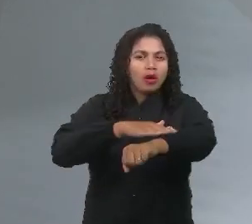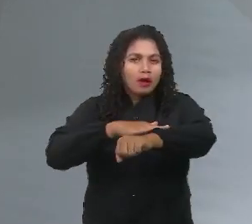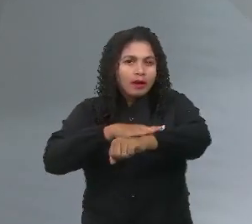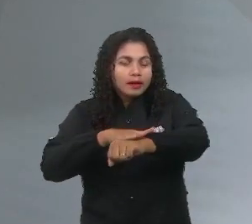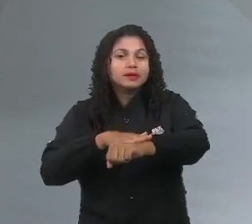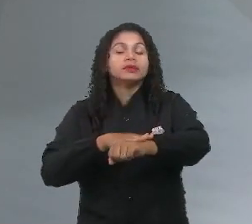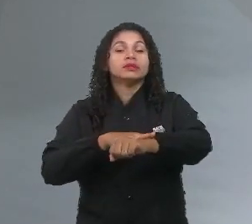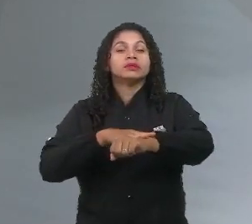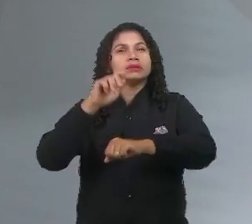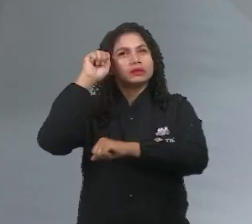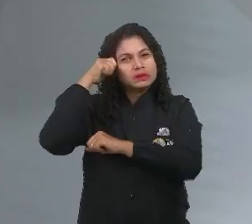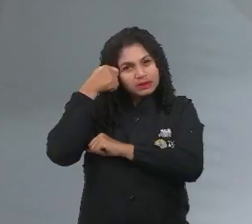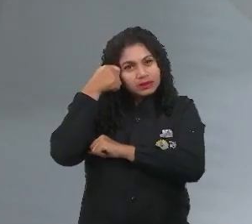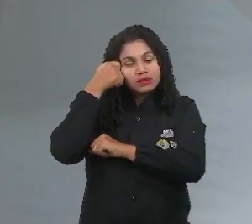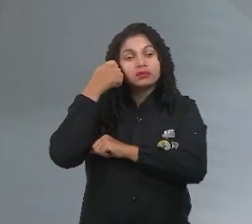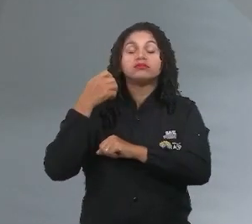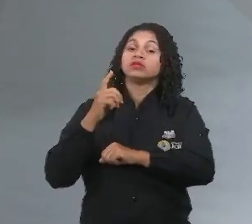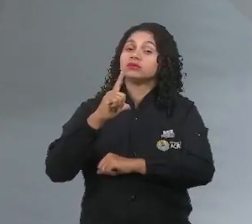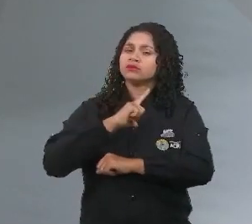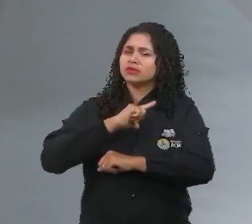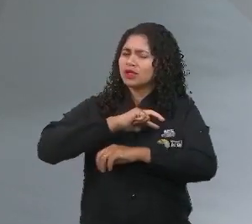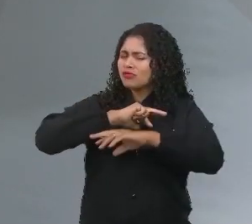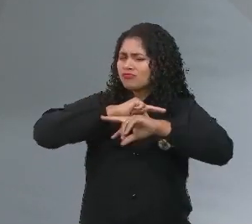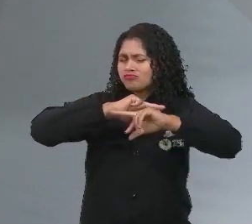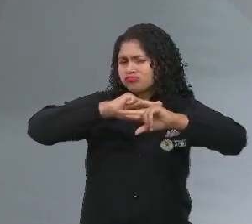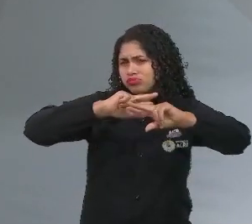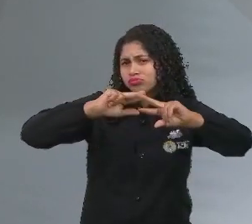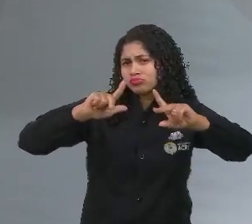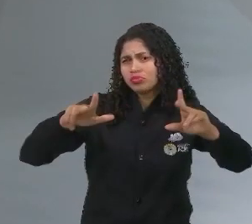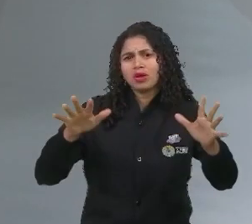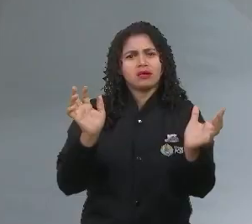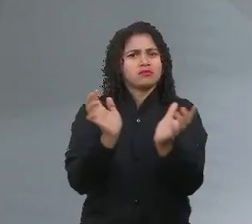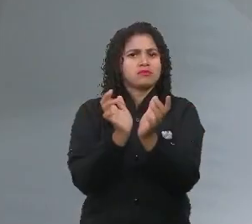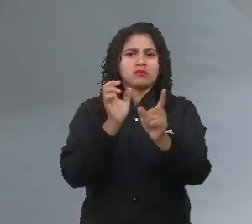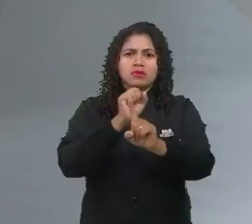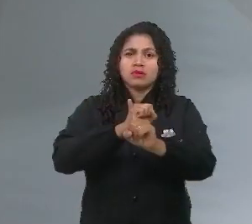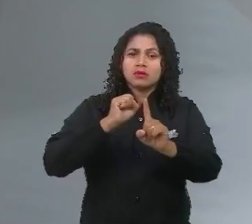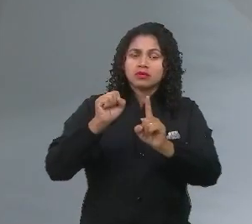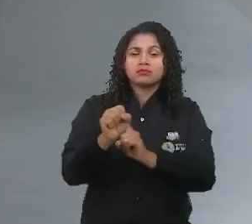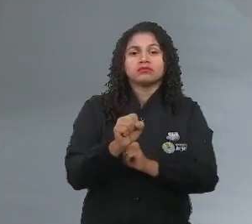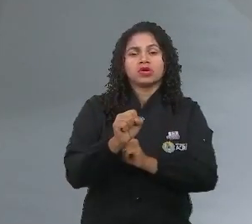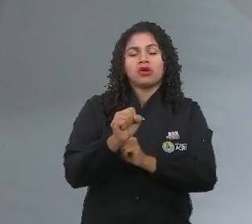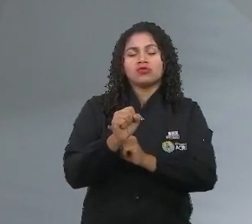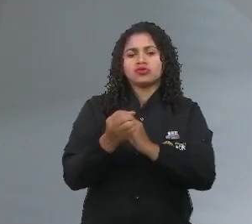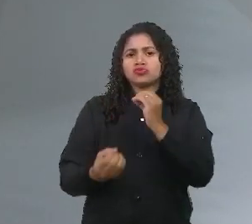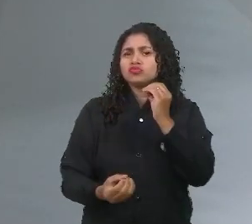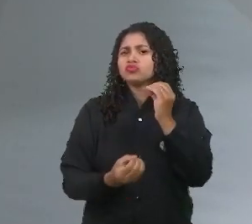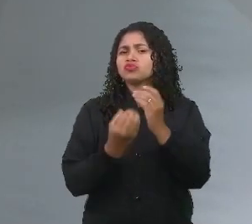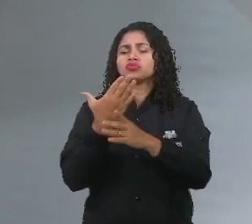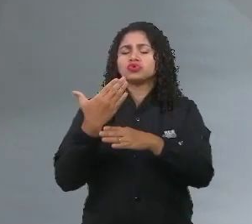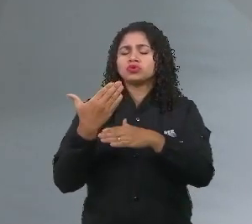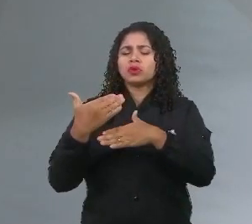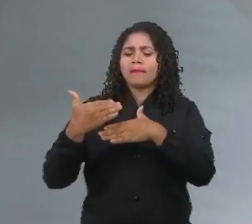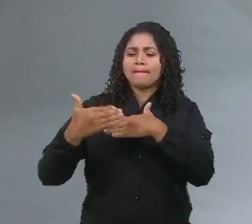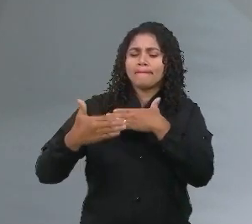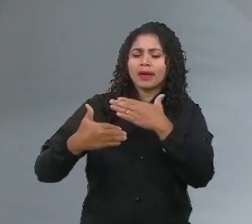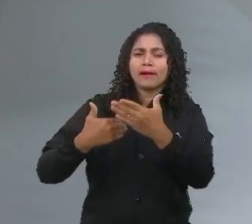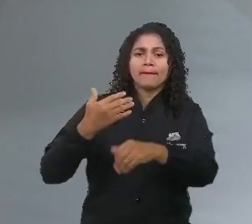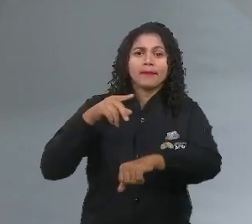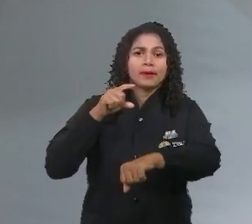outras pautas, elas surgiram ao longo do tempo, né? Indo além da